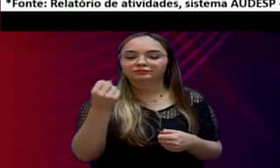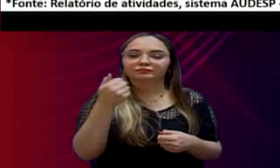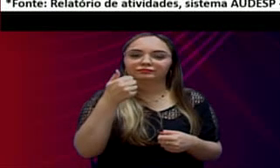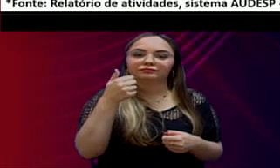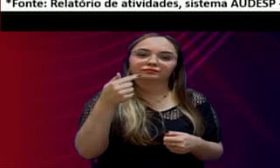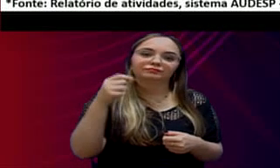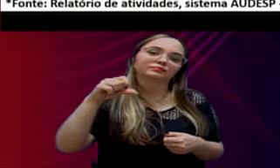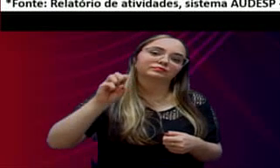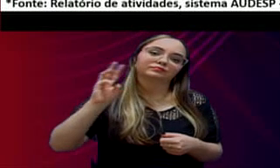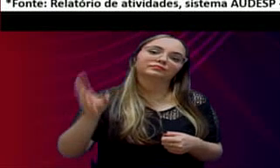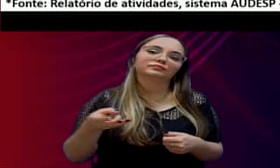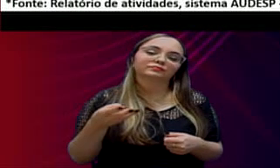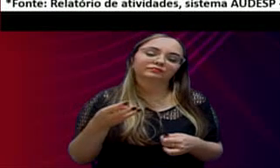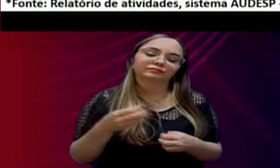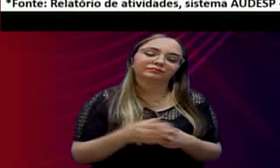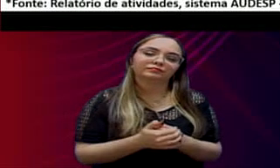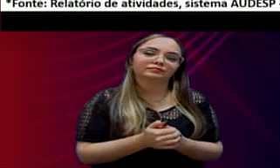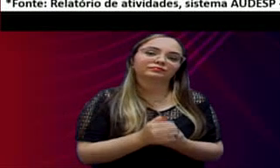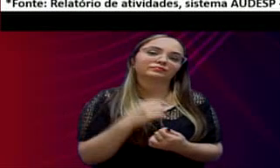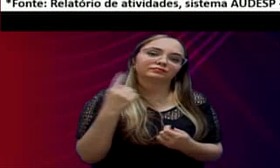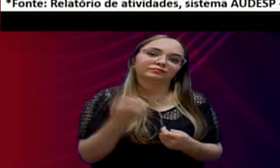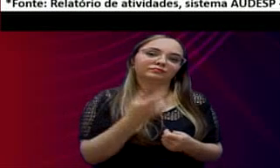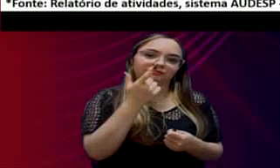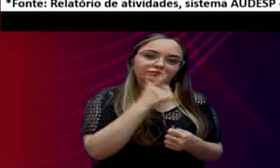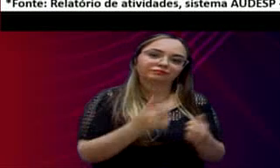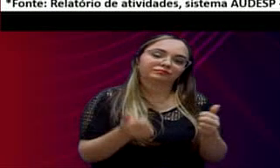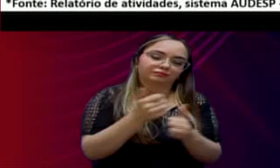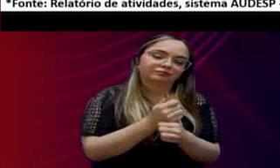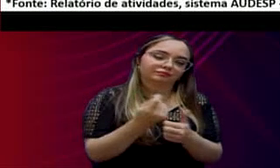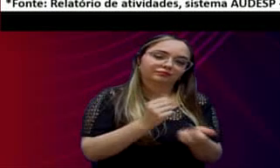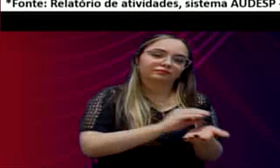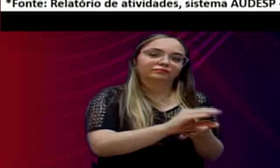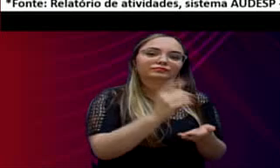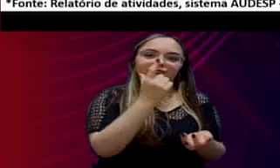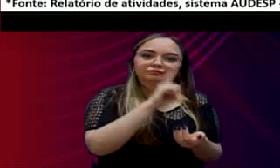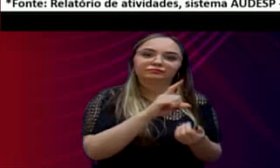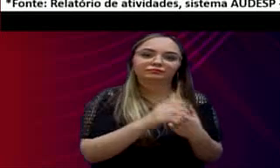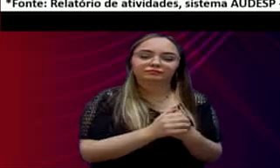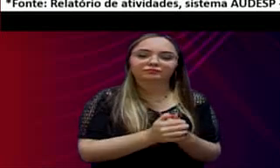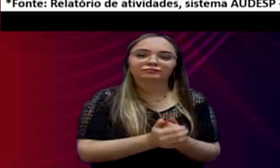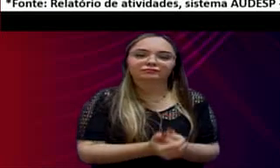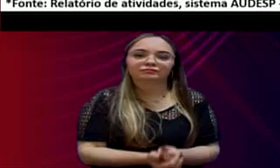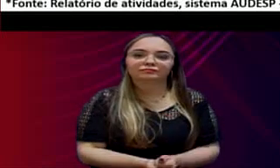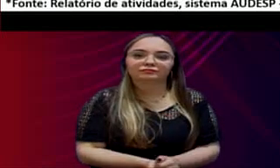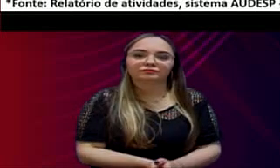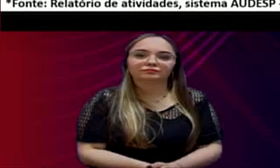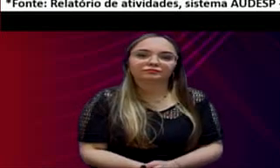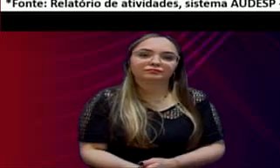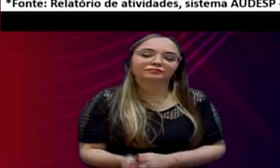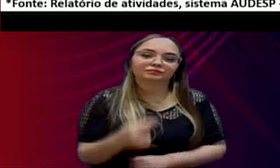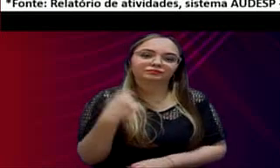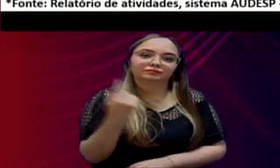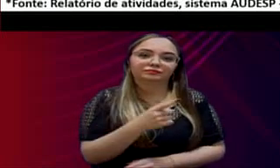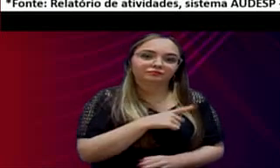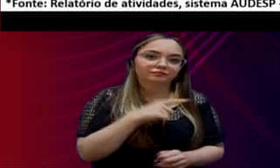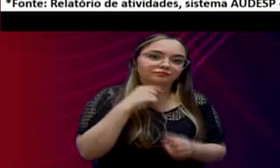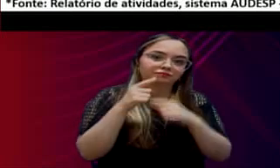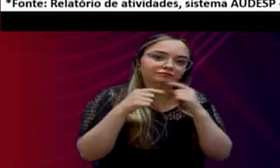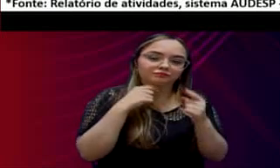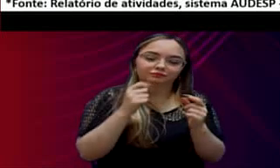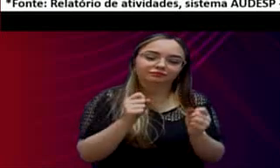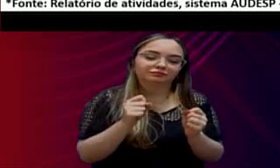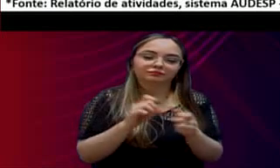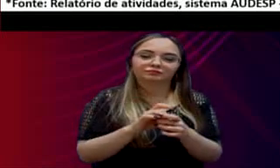arrecadado de 179 milhões e aí a gente recompõe o caixa só para dirimir qualquer dúvida na